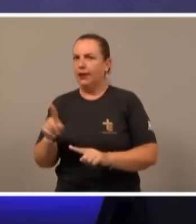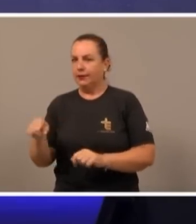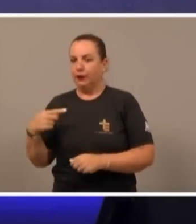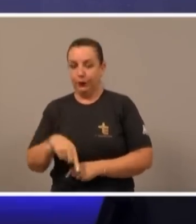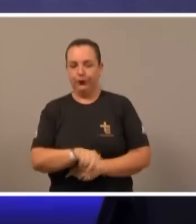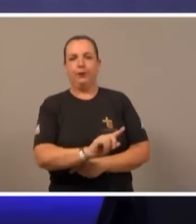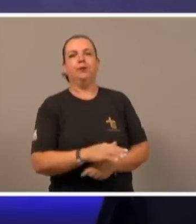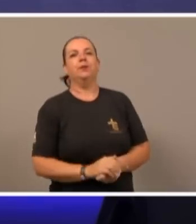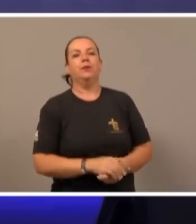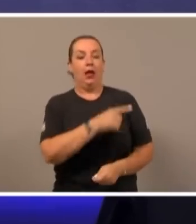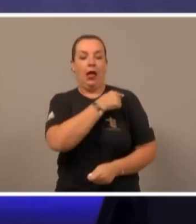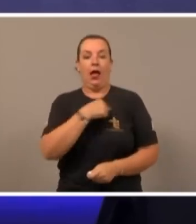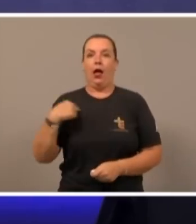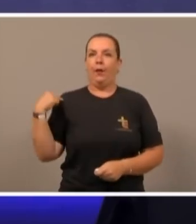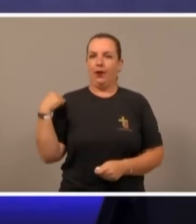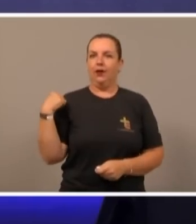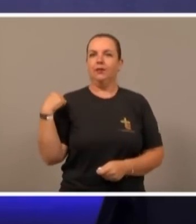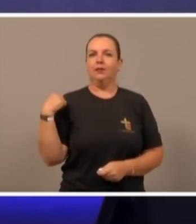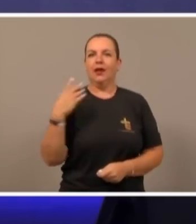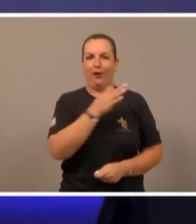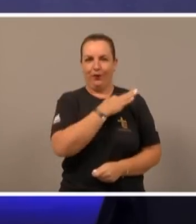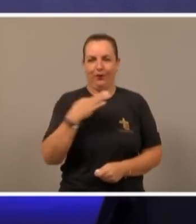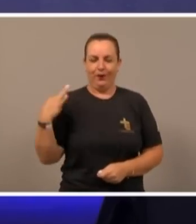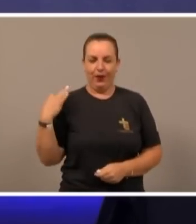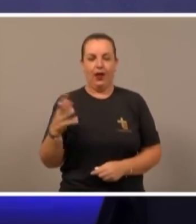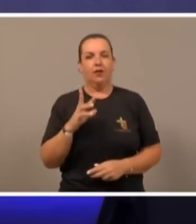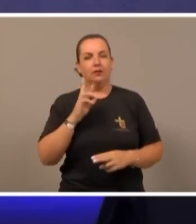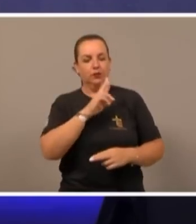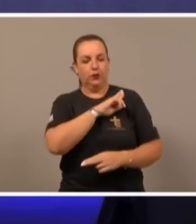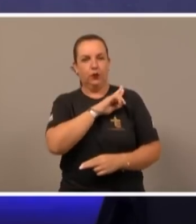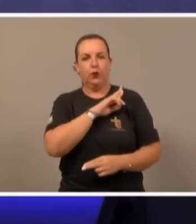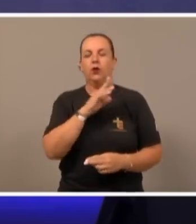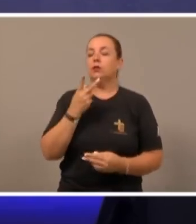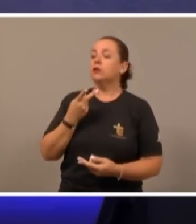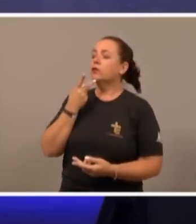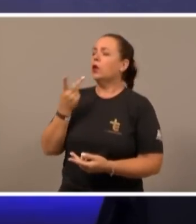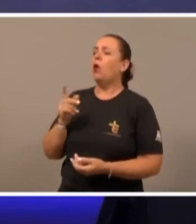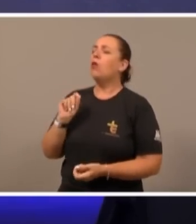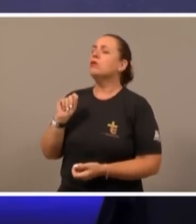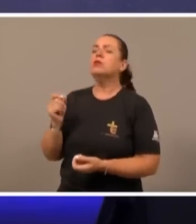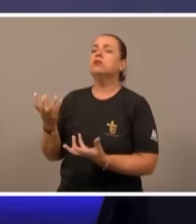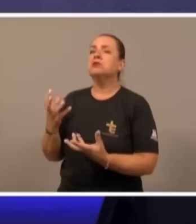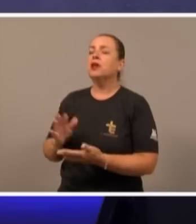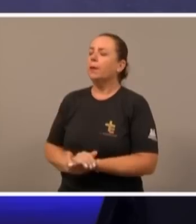A irmã atendente abriu e perguntou educadamente: pois não, senhor?